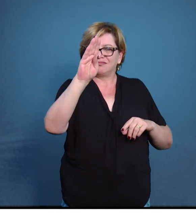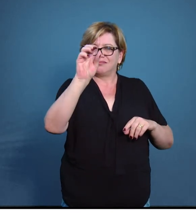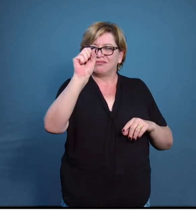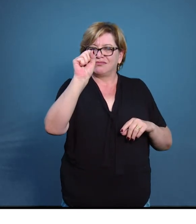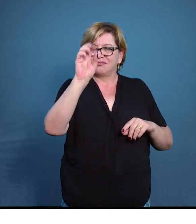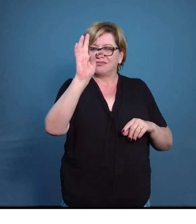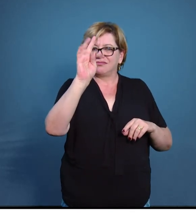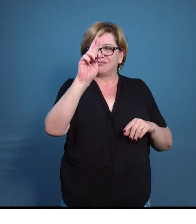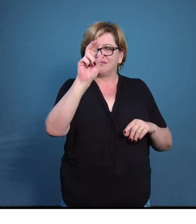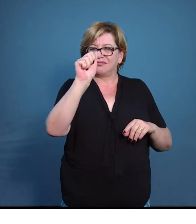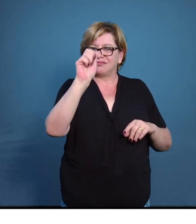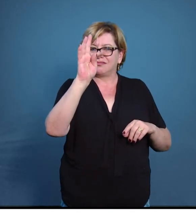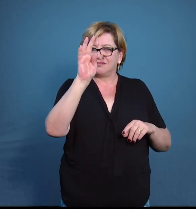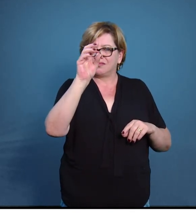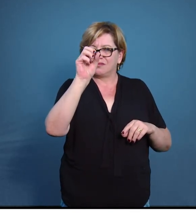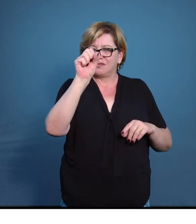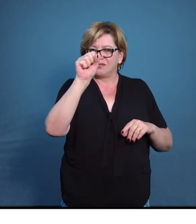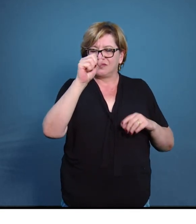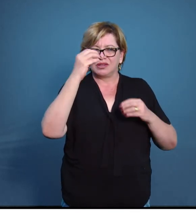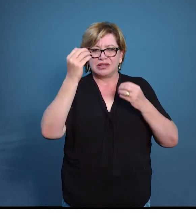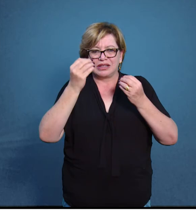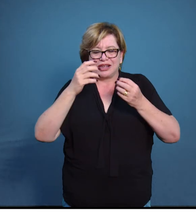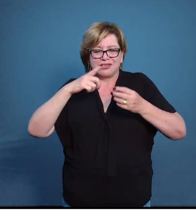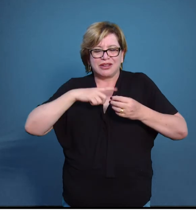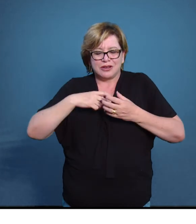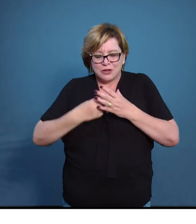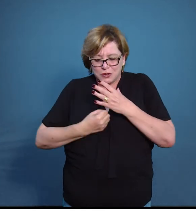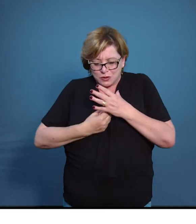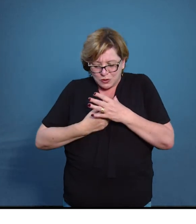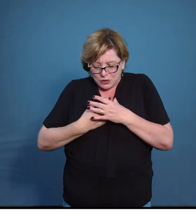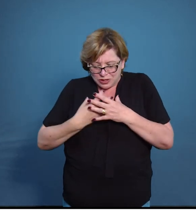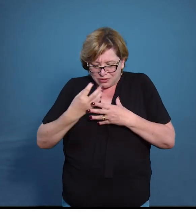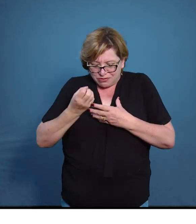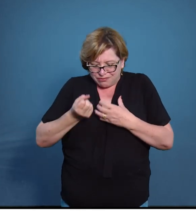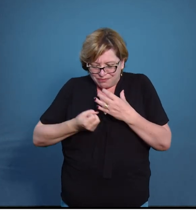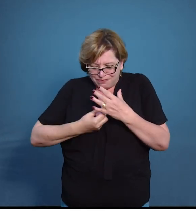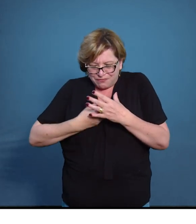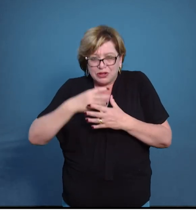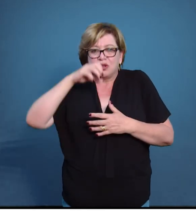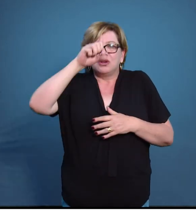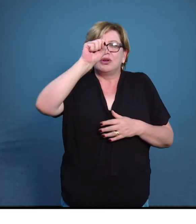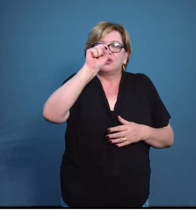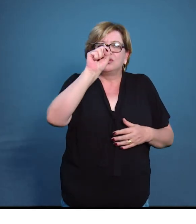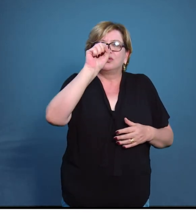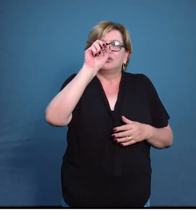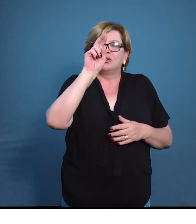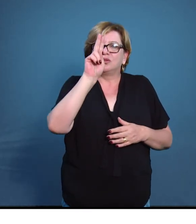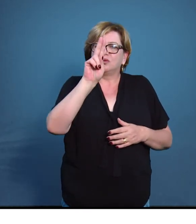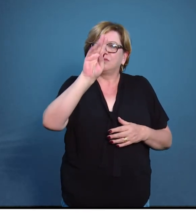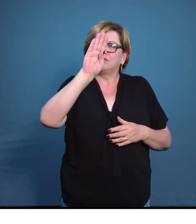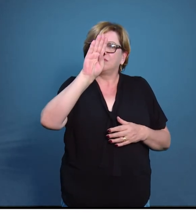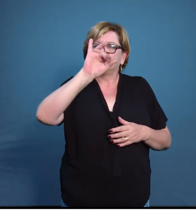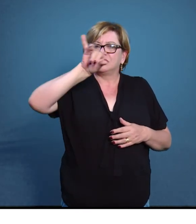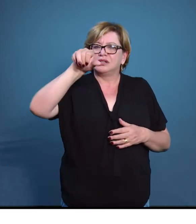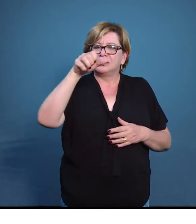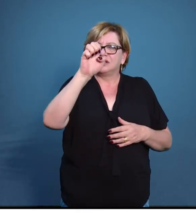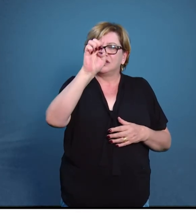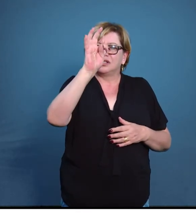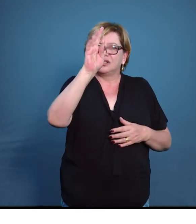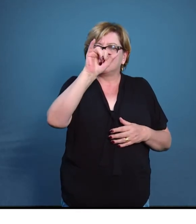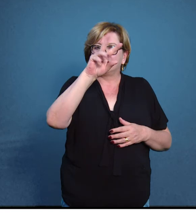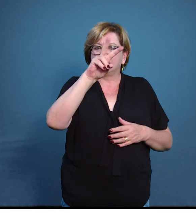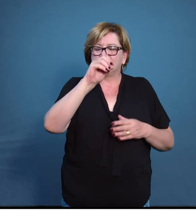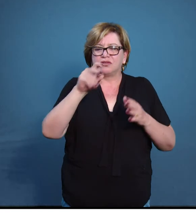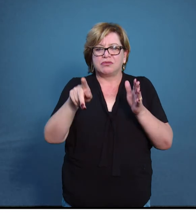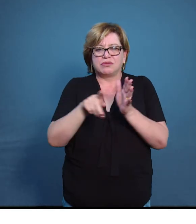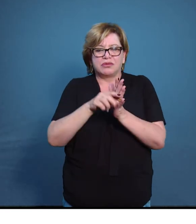se aprofundar no subjetivo, no que a minha memória lembra quanto às imagens. Esta